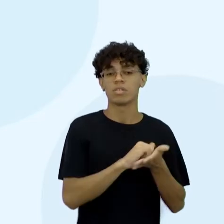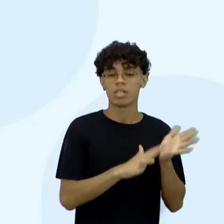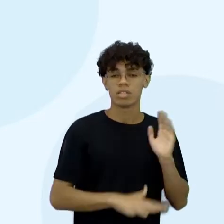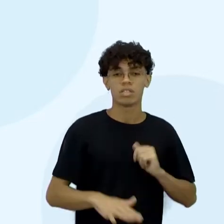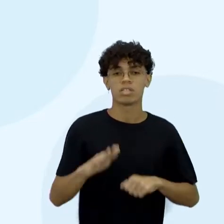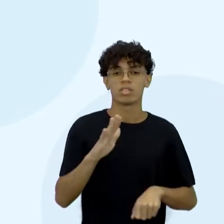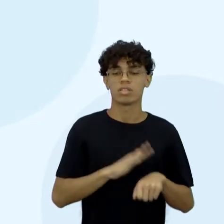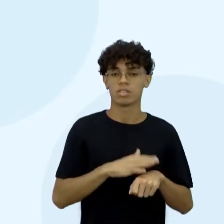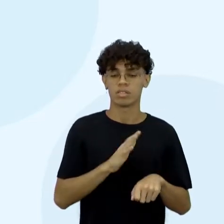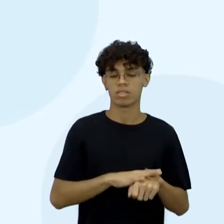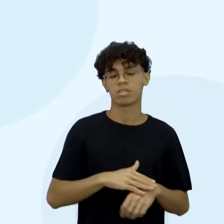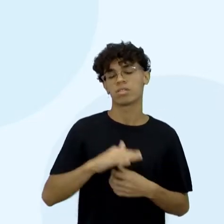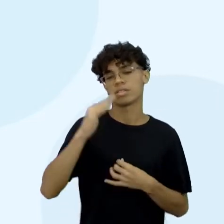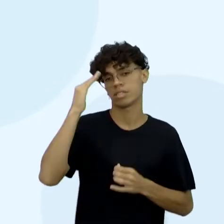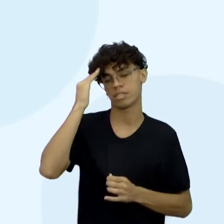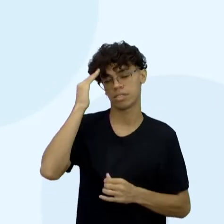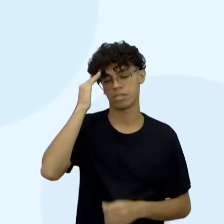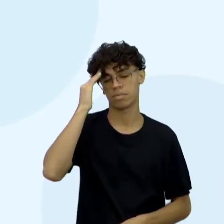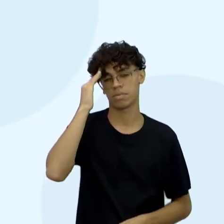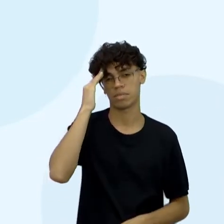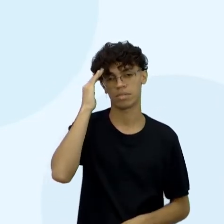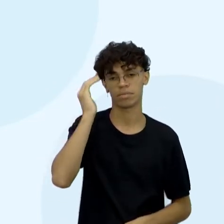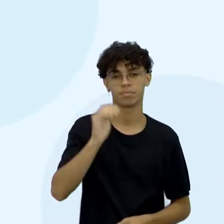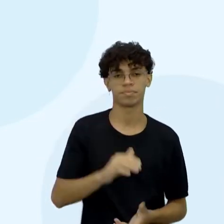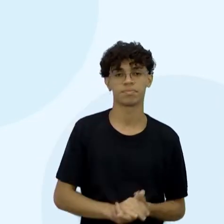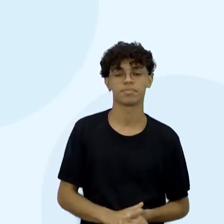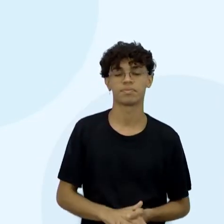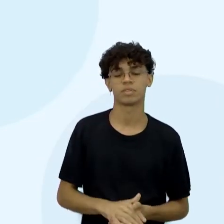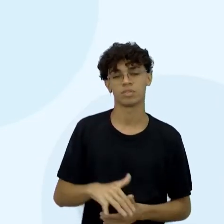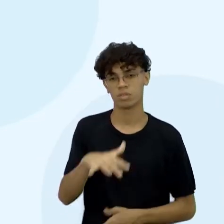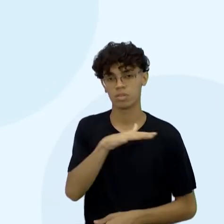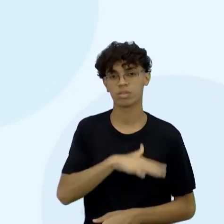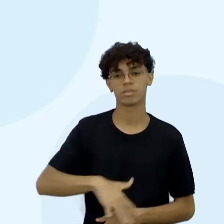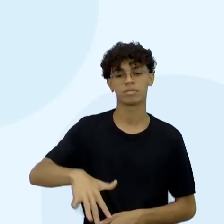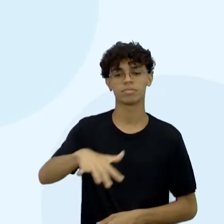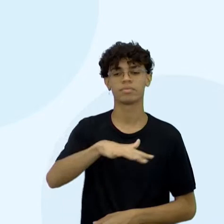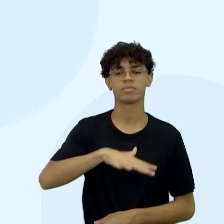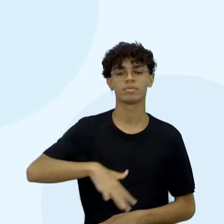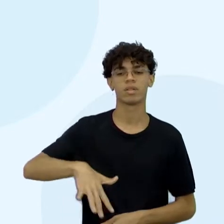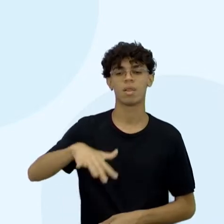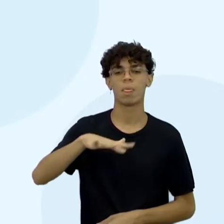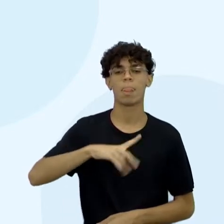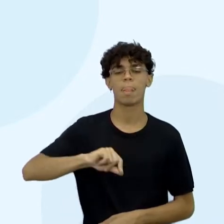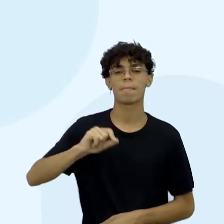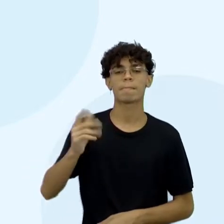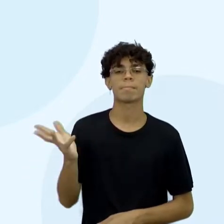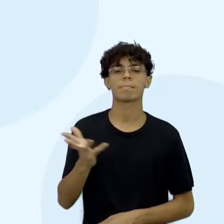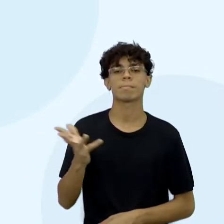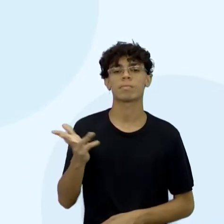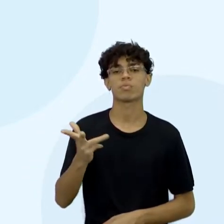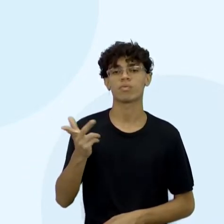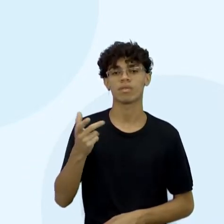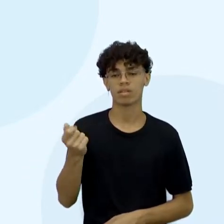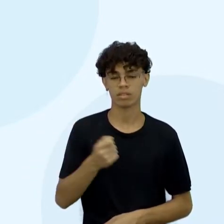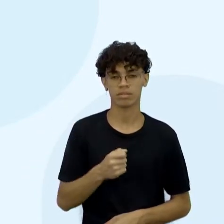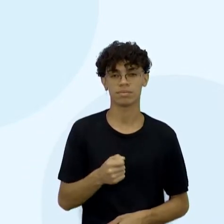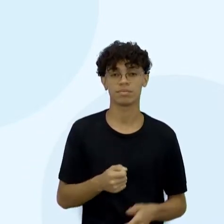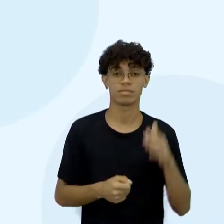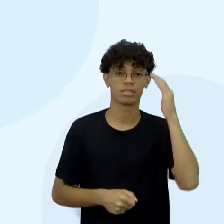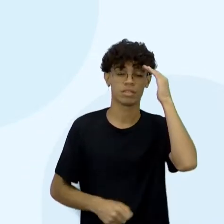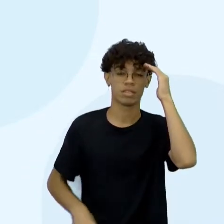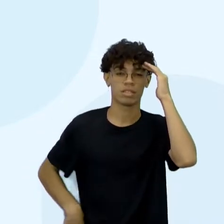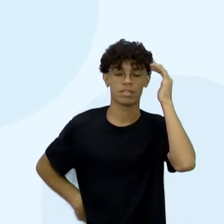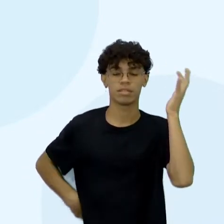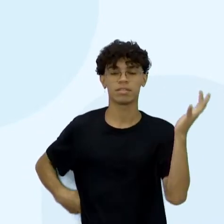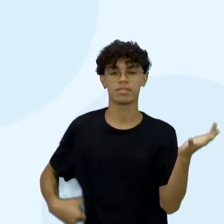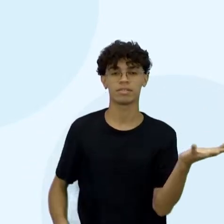para determinar o espaço aí, tá certo? Ó, pela definição de aceleração, a gente sabe que a aceleração